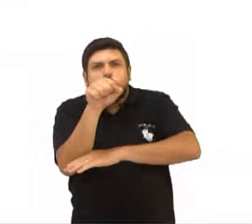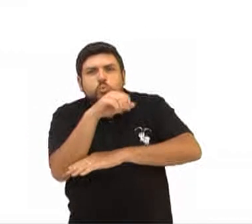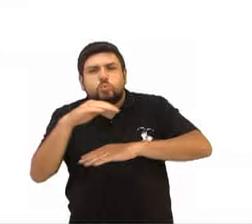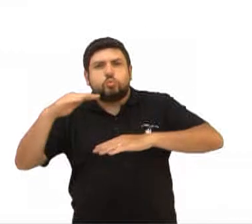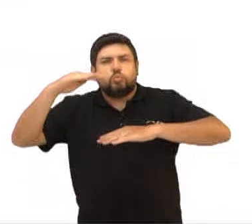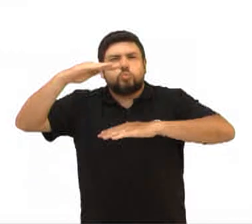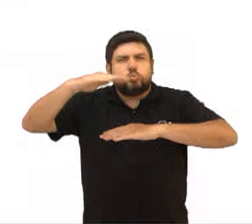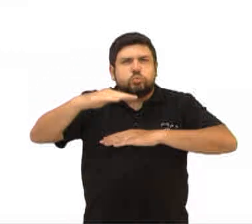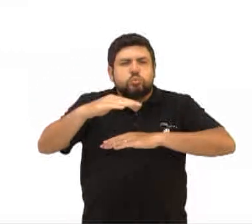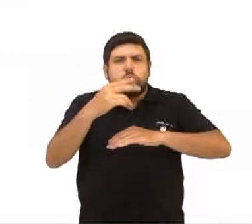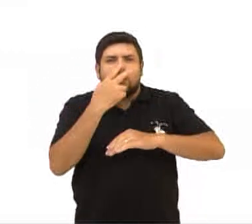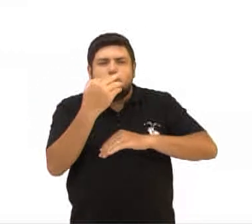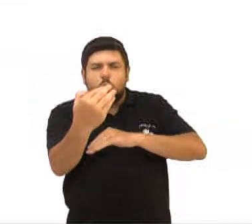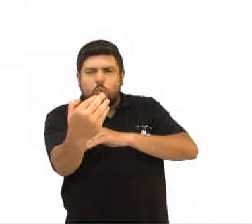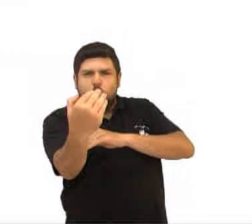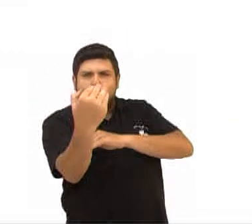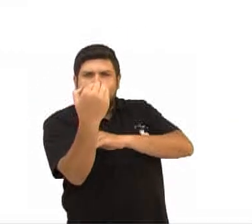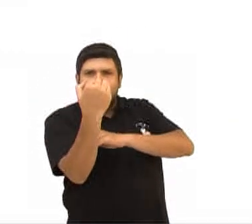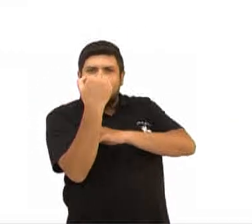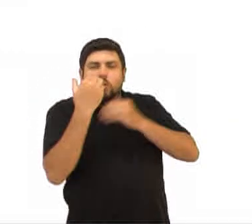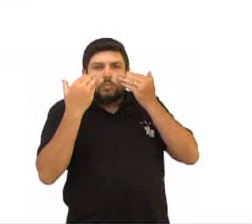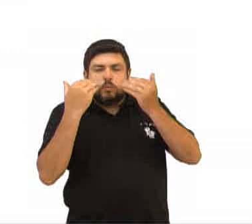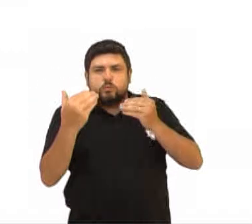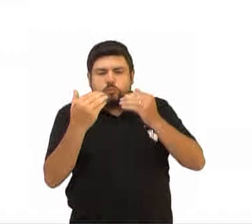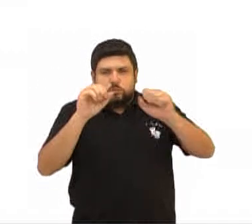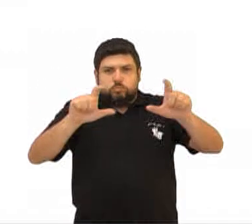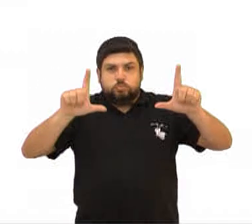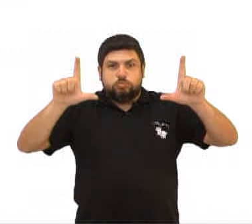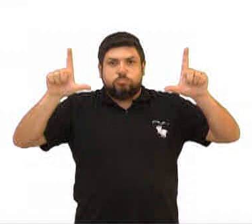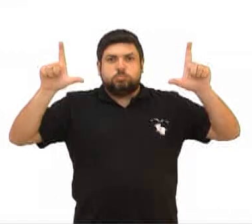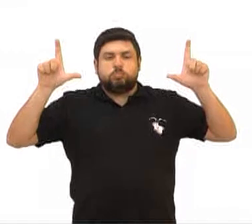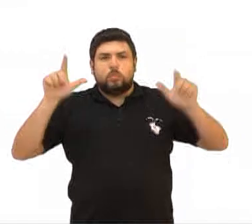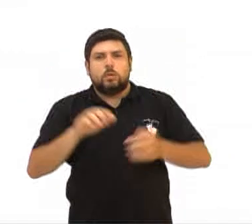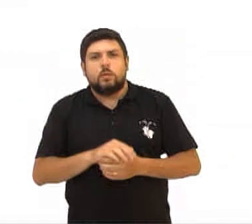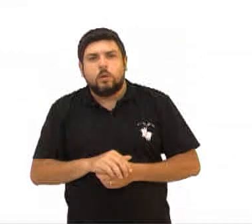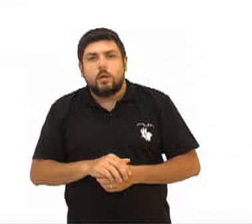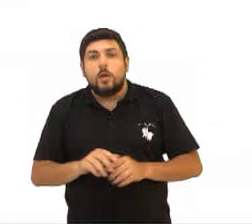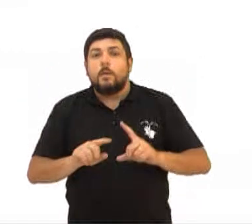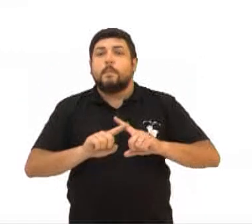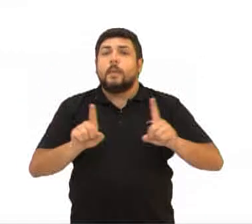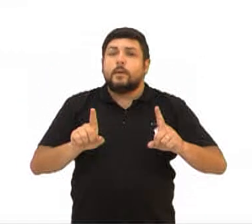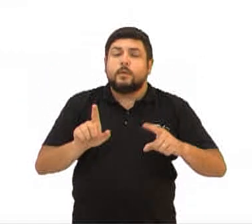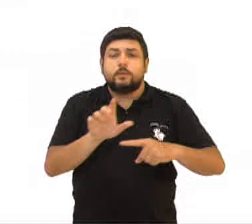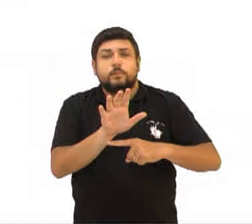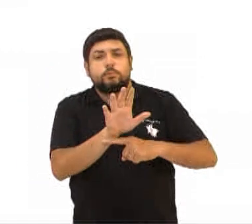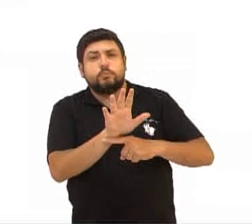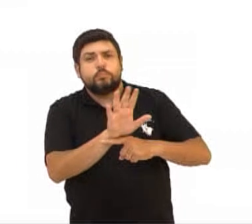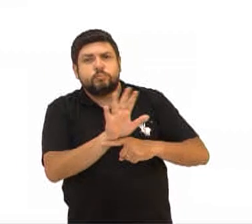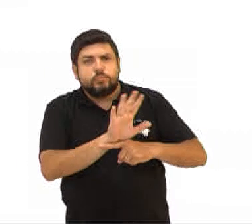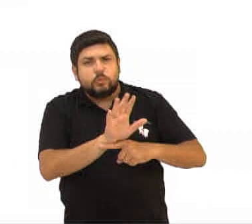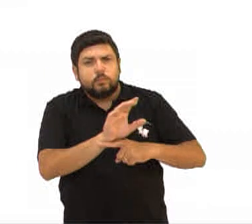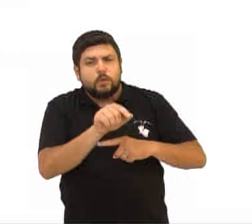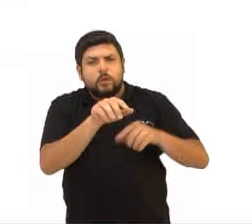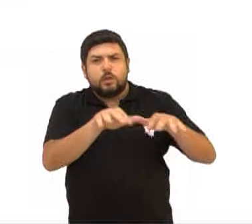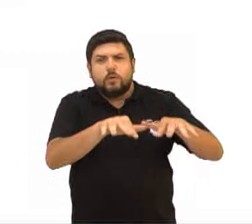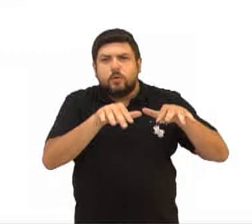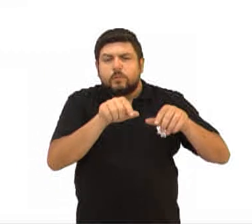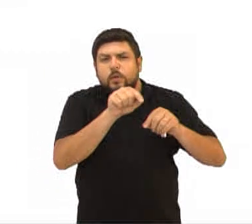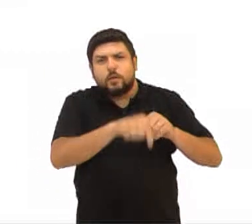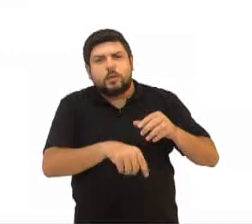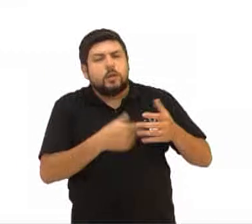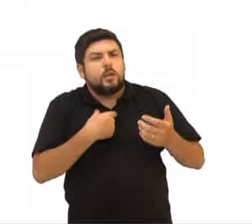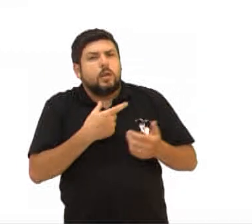tremeluzindo em direção a nós. E, do mesmo modo que o cinema não oferece móveis e fachadas a uma observação crítica